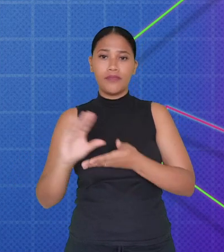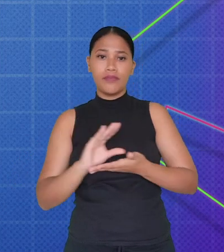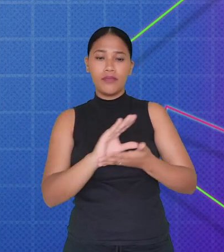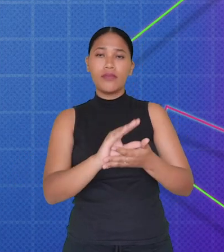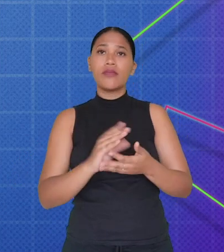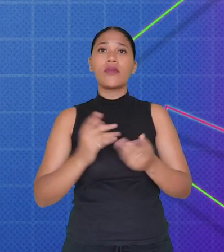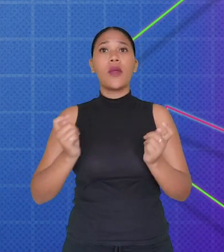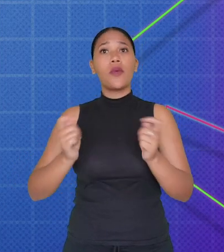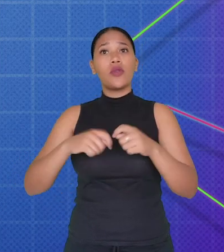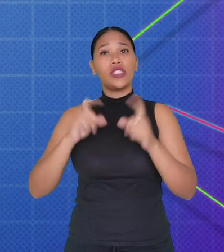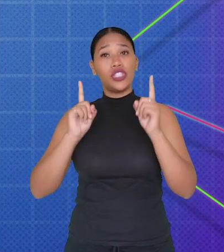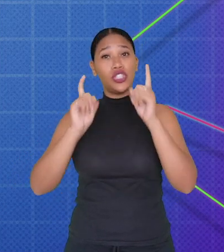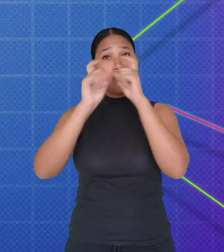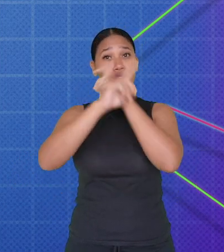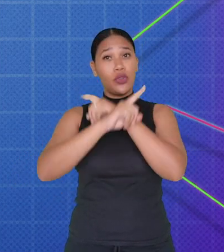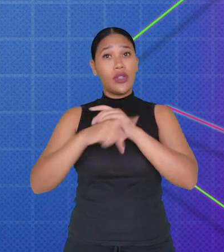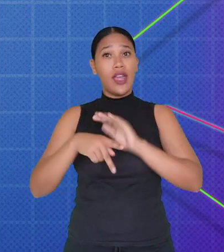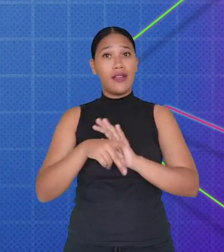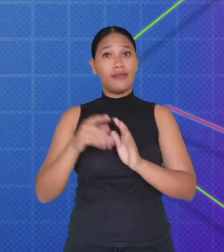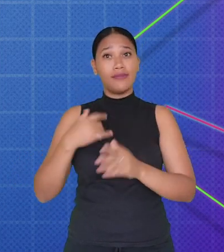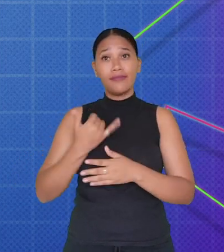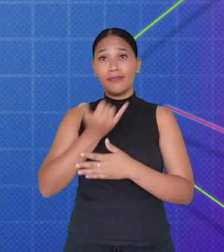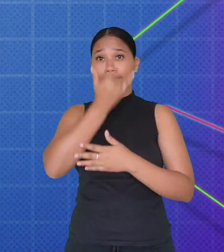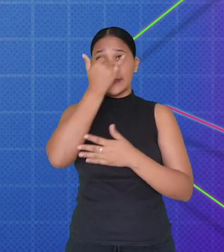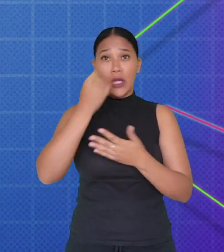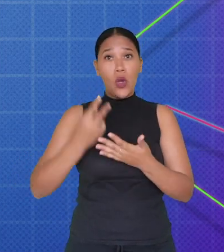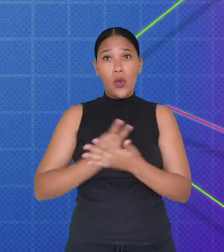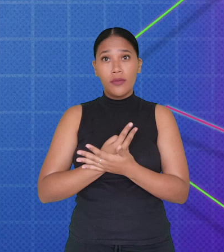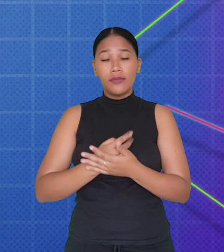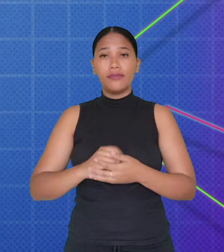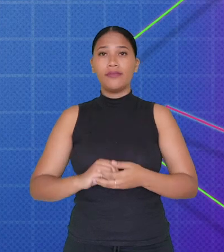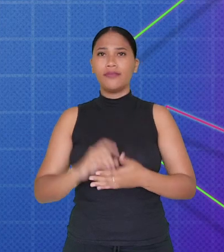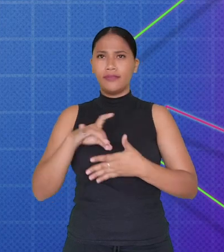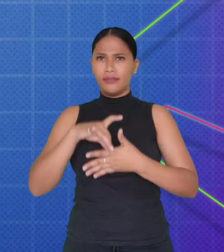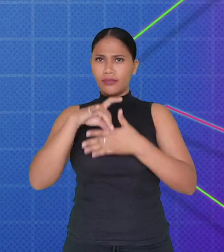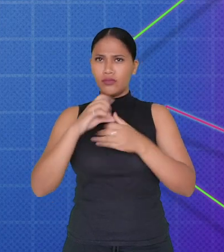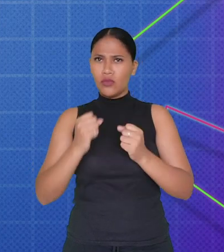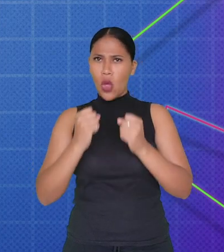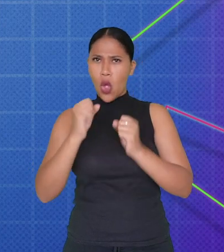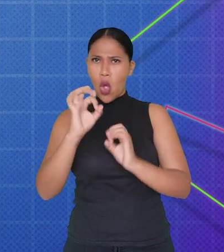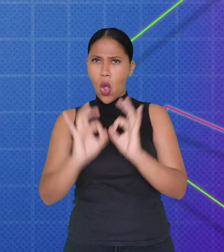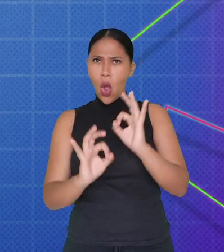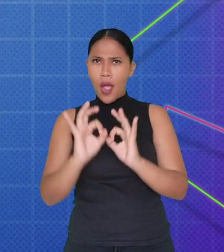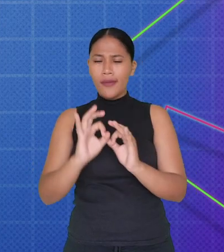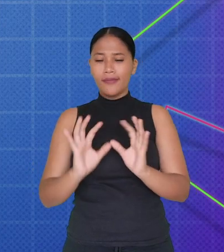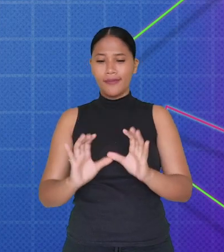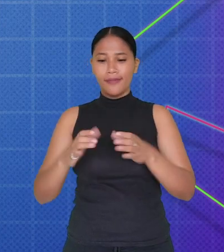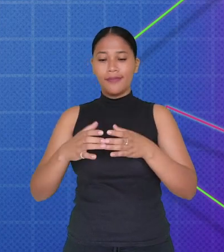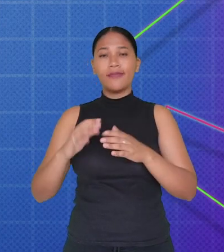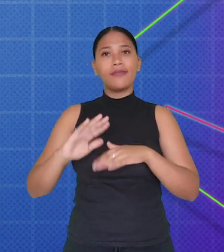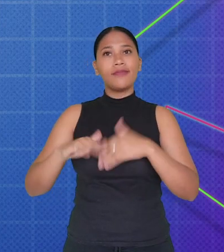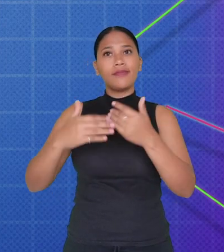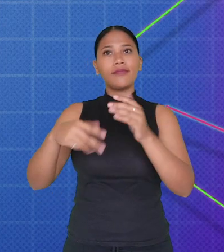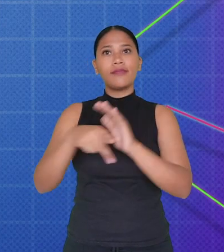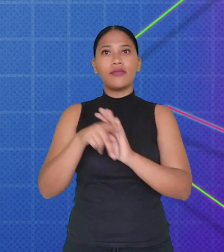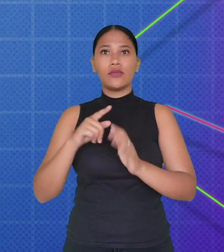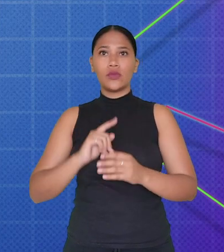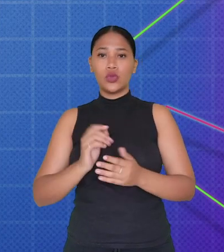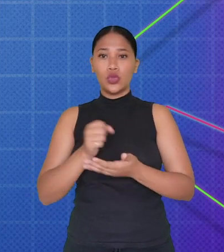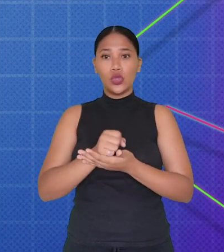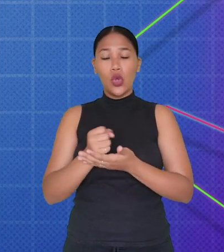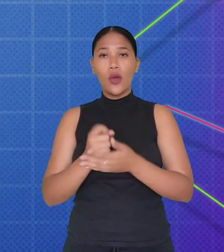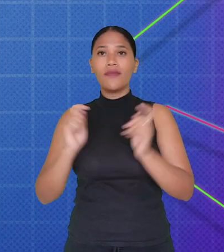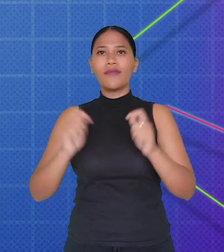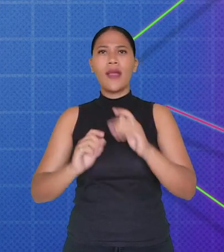disponíveis e das possíveis dificuldades que possam surgir com uma liderança forte bem organizada a equipe de desenvolvimento